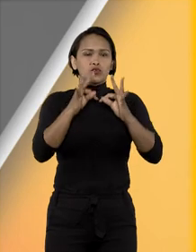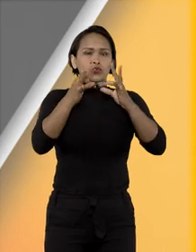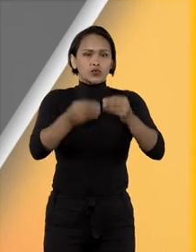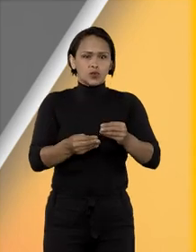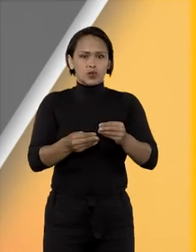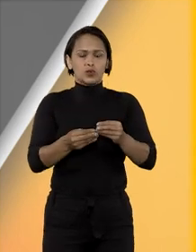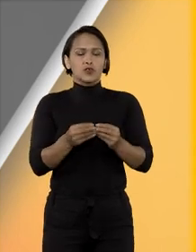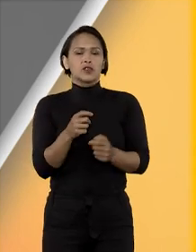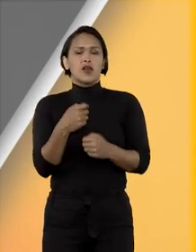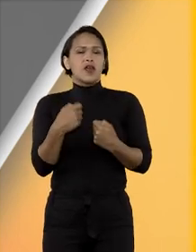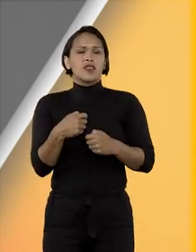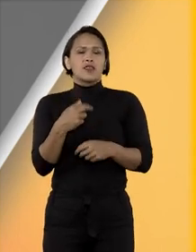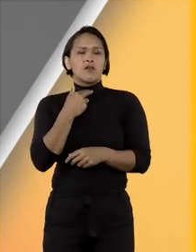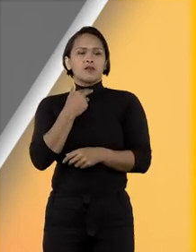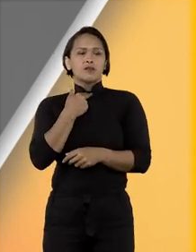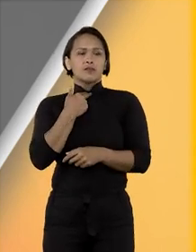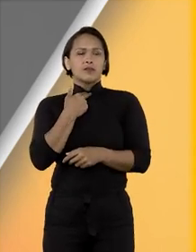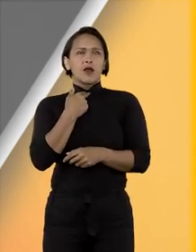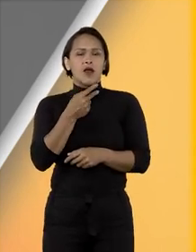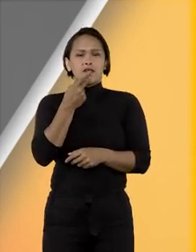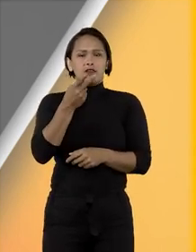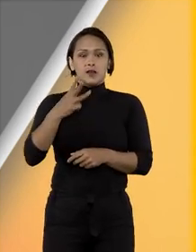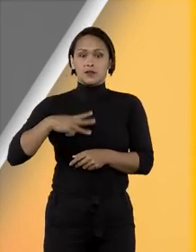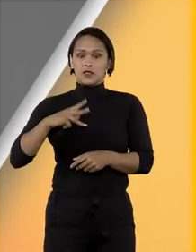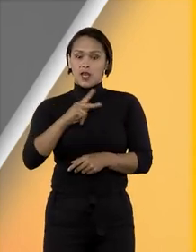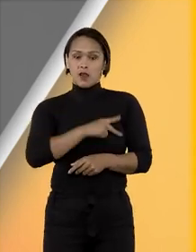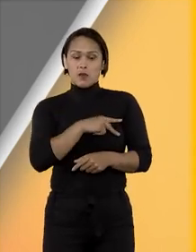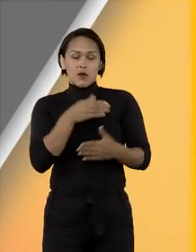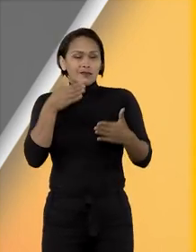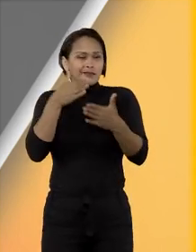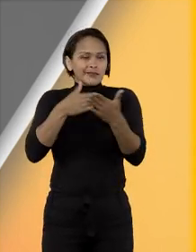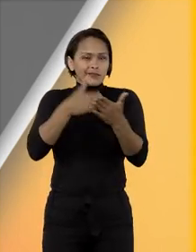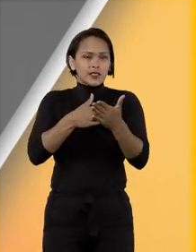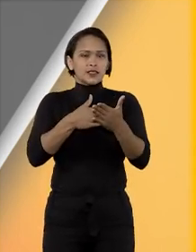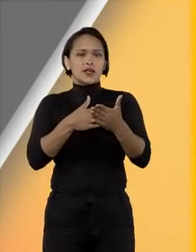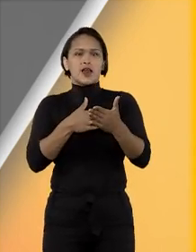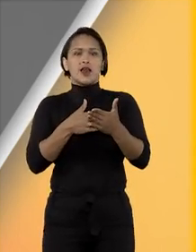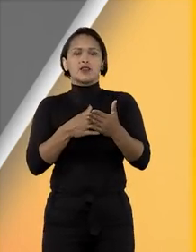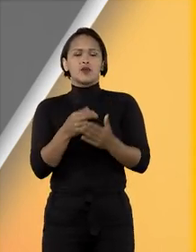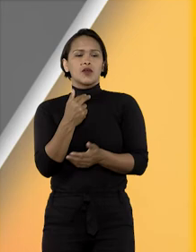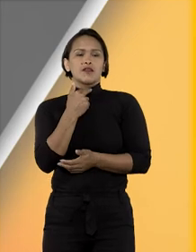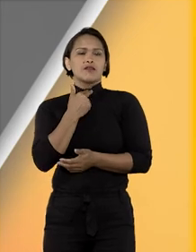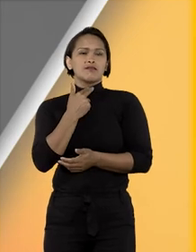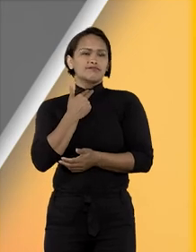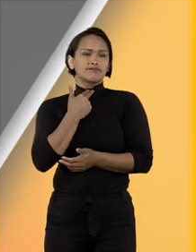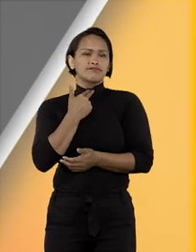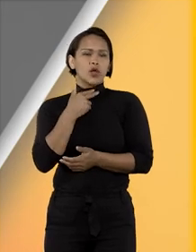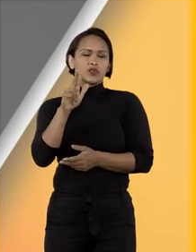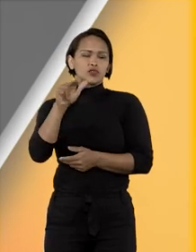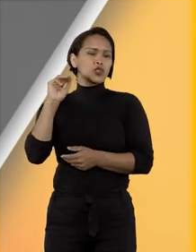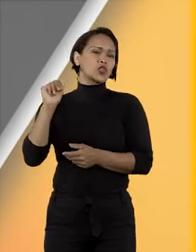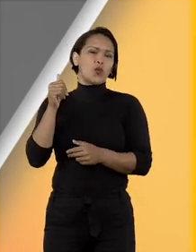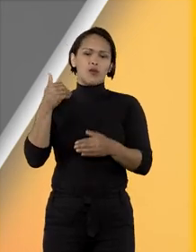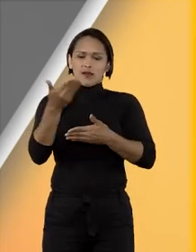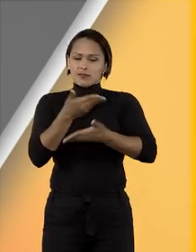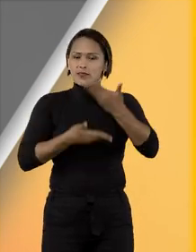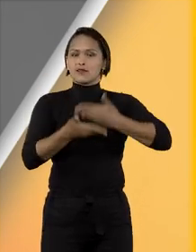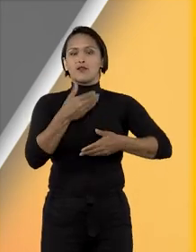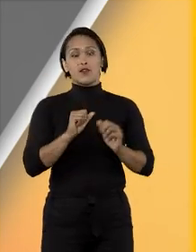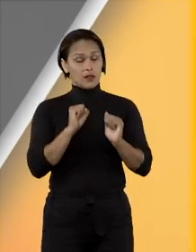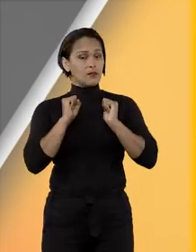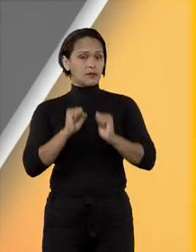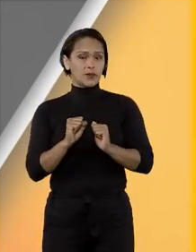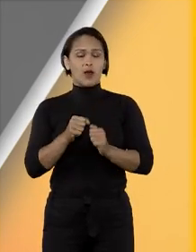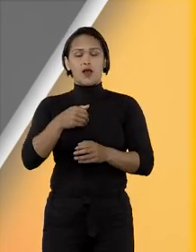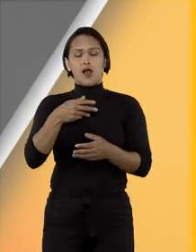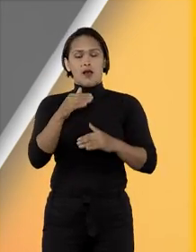absoluta, não se deve dizer que o Ministério Público ele está engessado e que ele não pode, em nenhuma circunstância, fazer a produção